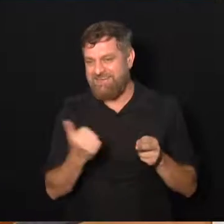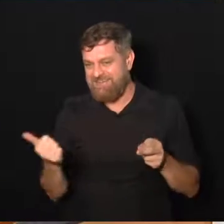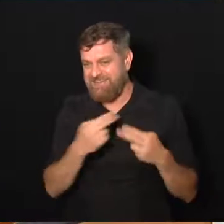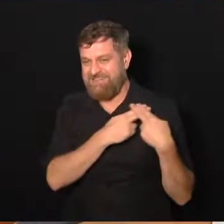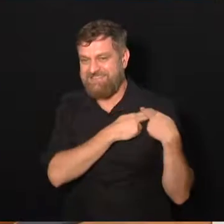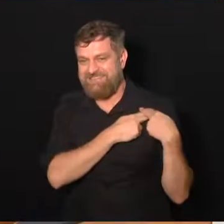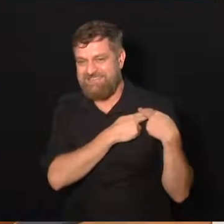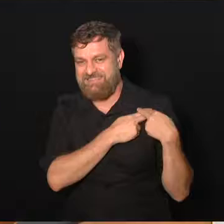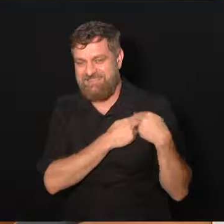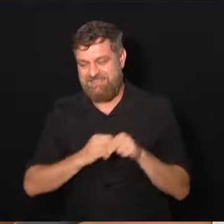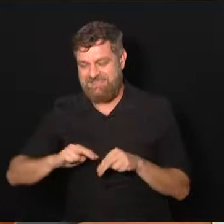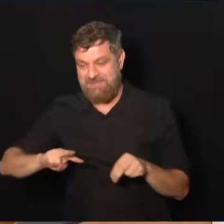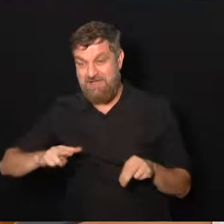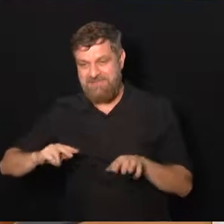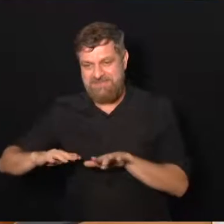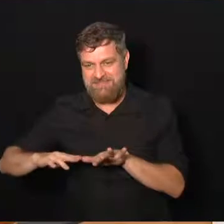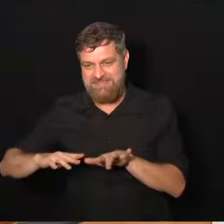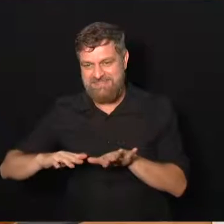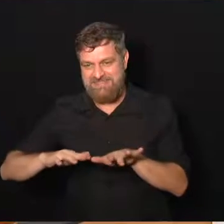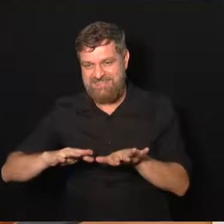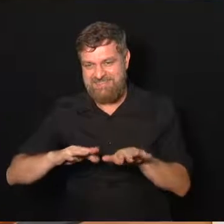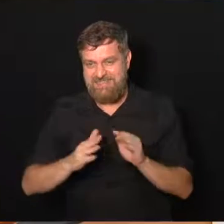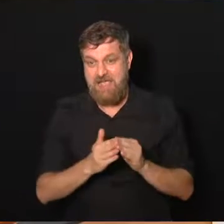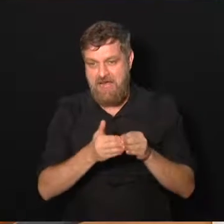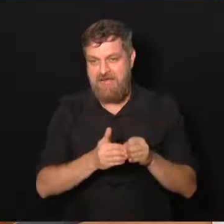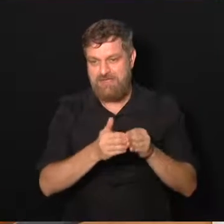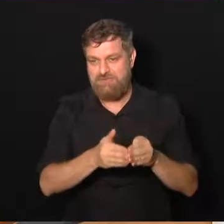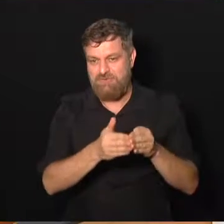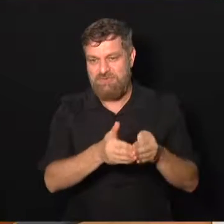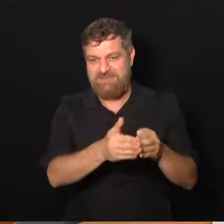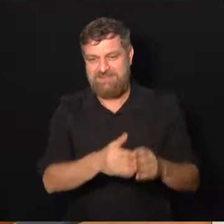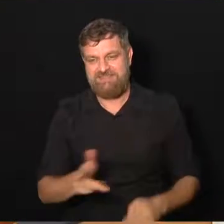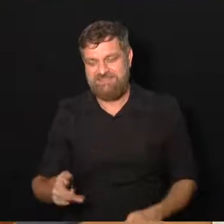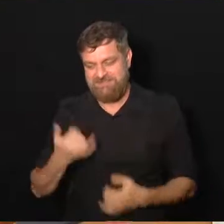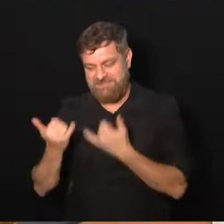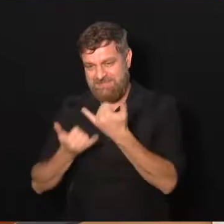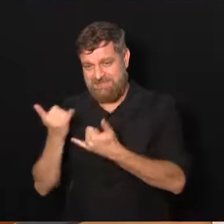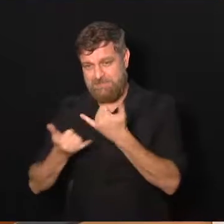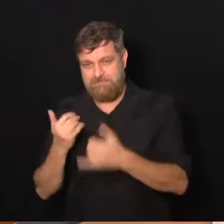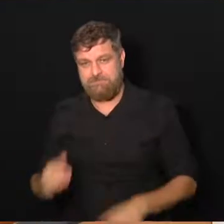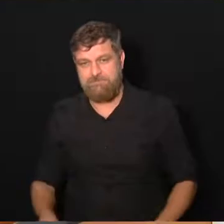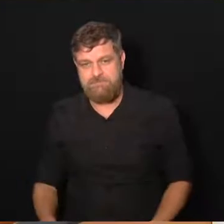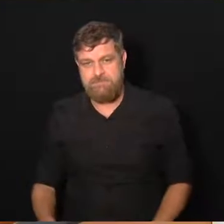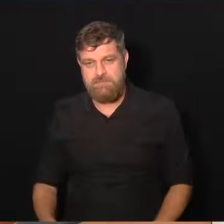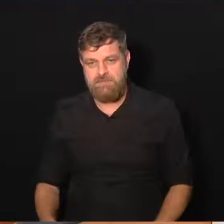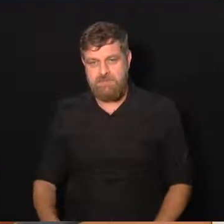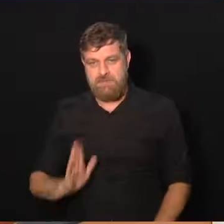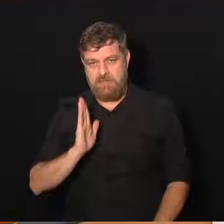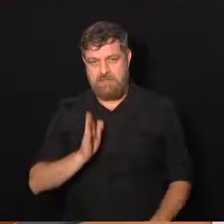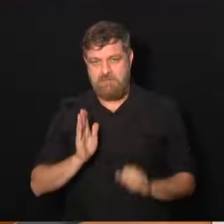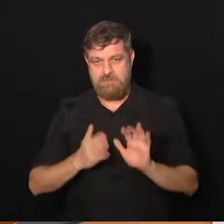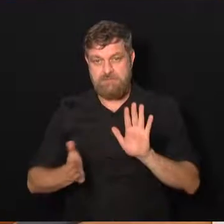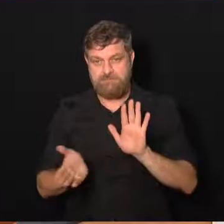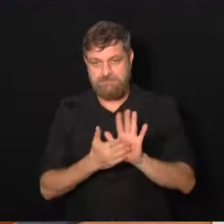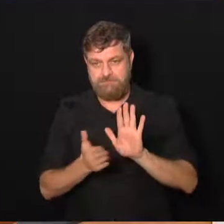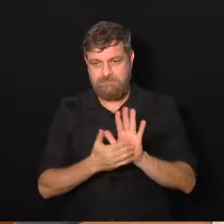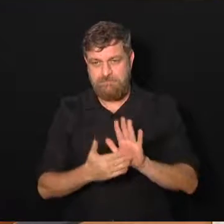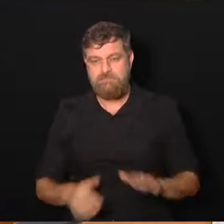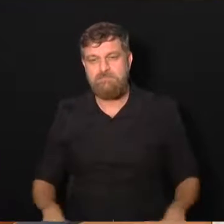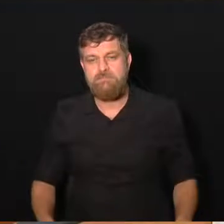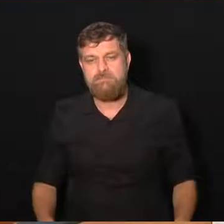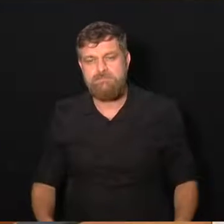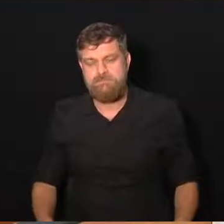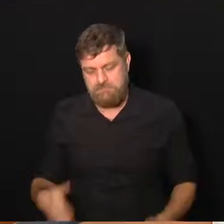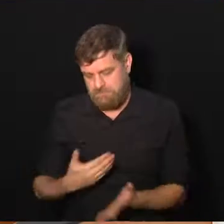pela presença aí, seja bem-vindo aqui. Presidente, acho que para a gente ser mais prático, a gente podia partir para umas propostas, né?